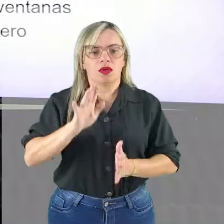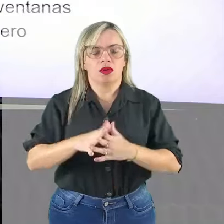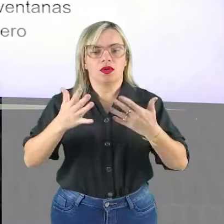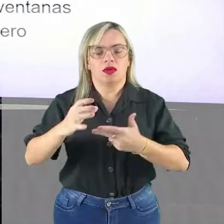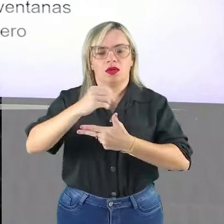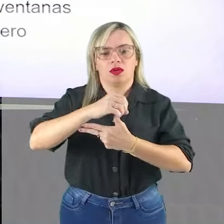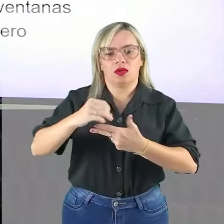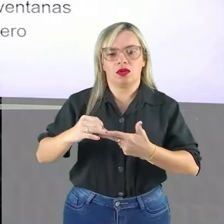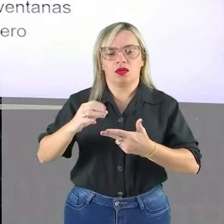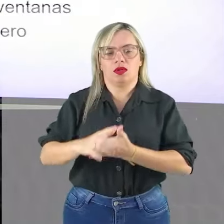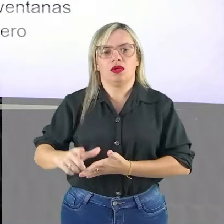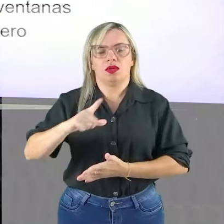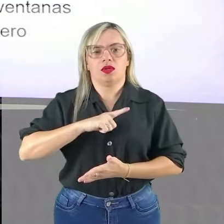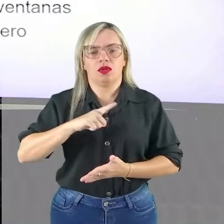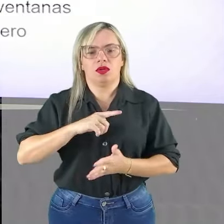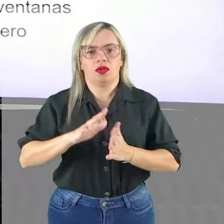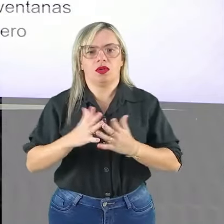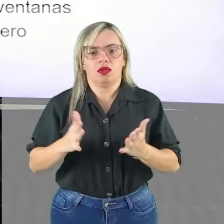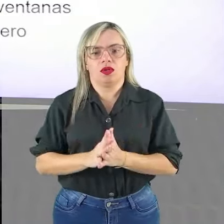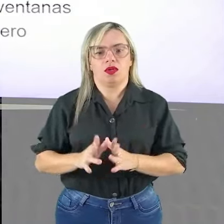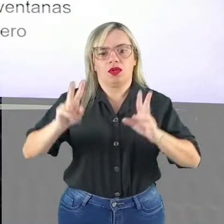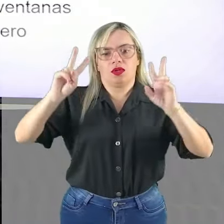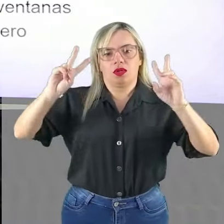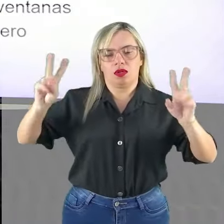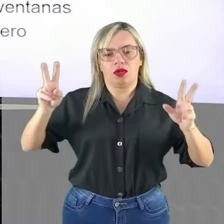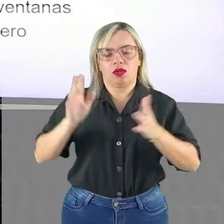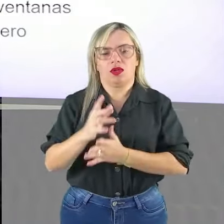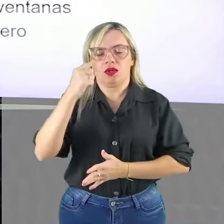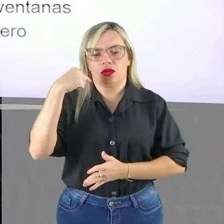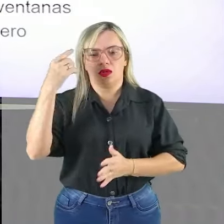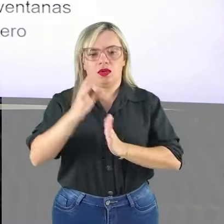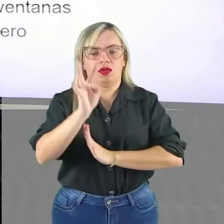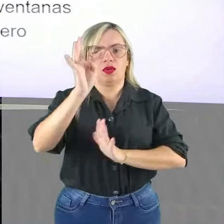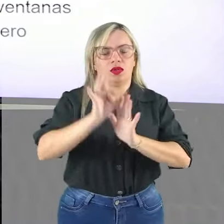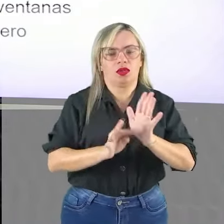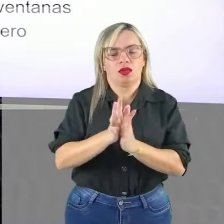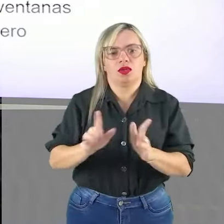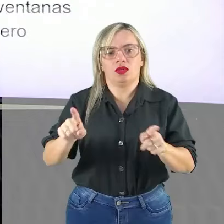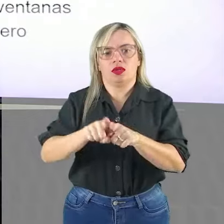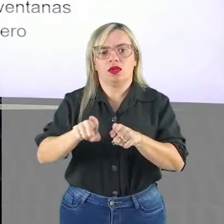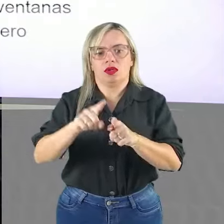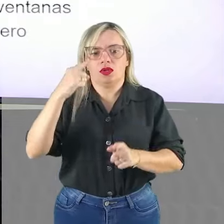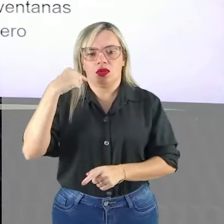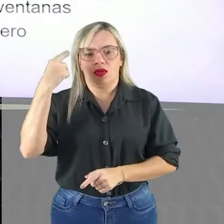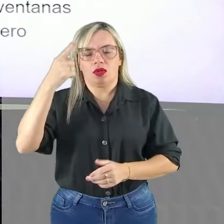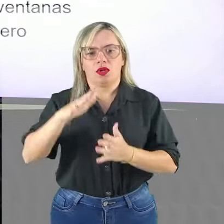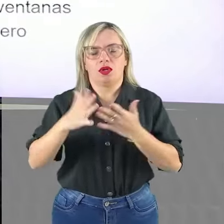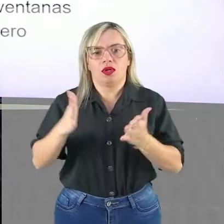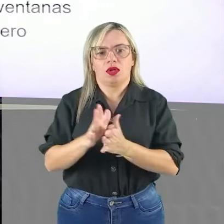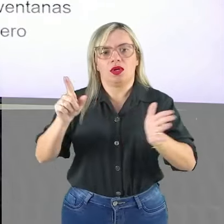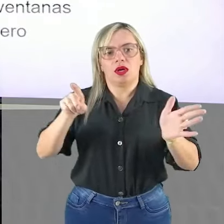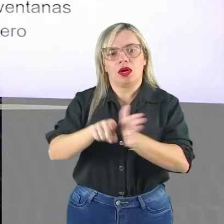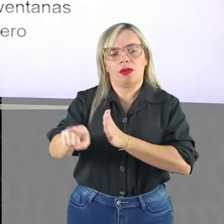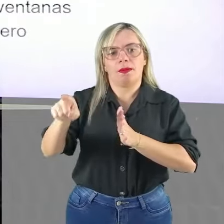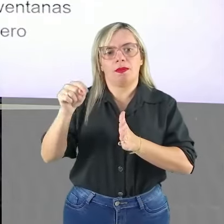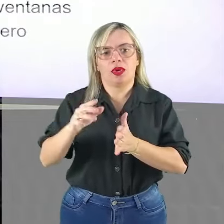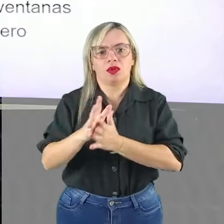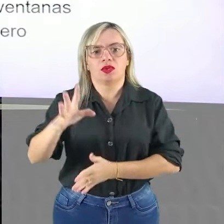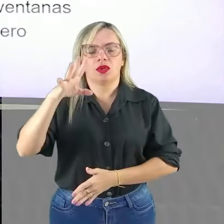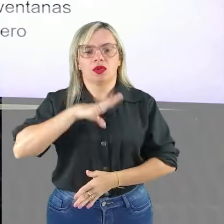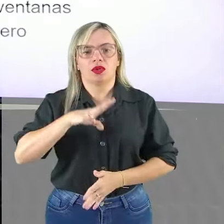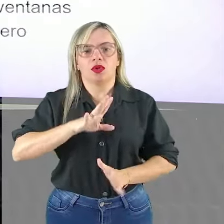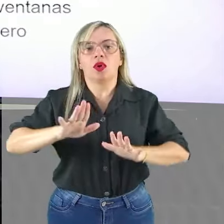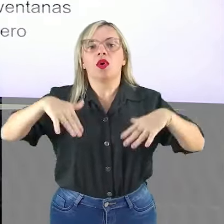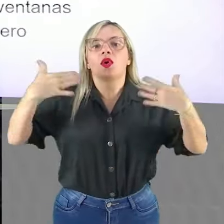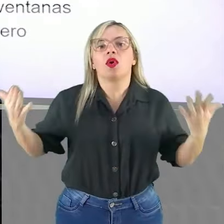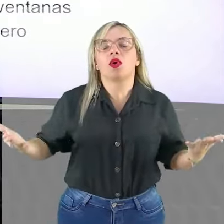Não é vamos ter aí um título que vai estar em espanhol um texto que vai est em espanhol e a questão pessoal que vai est em português ou seja por